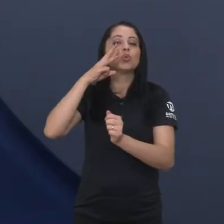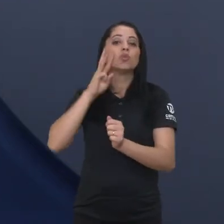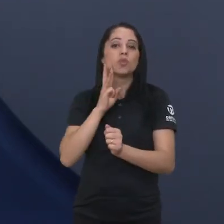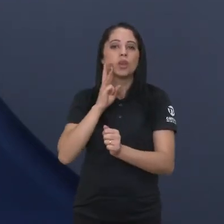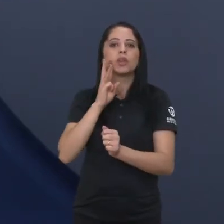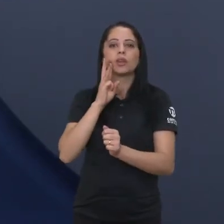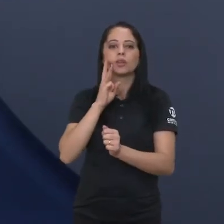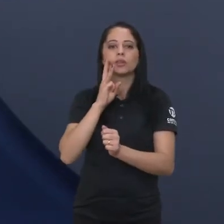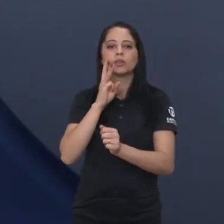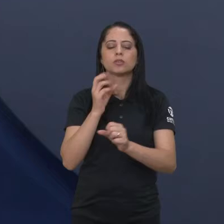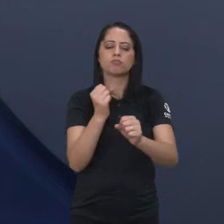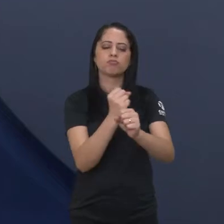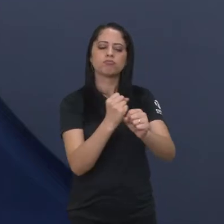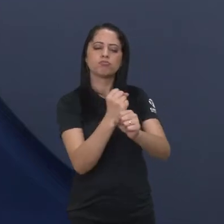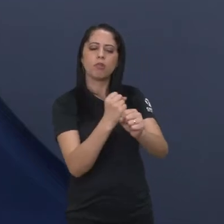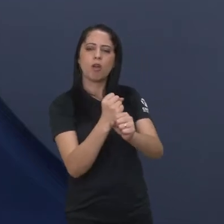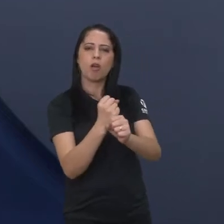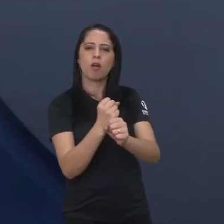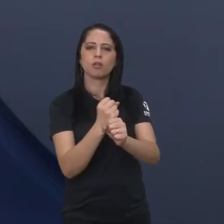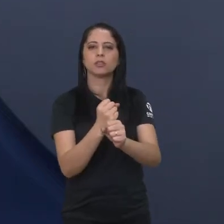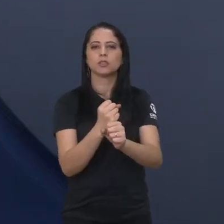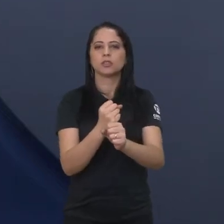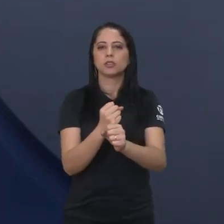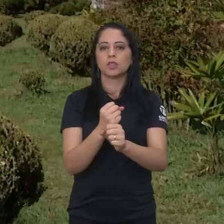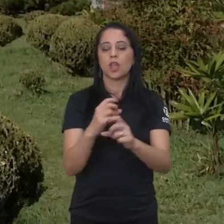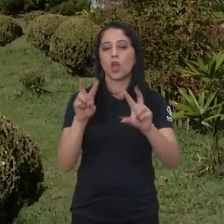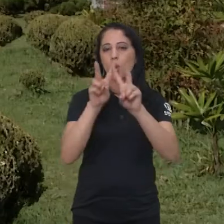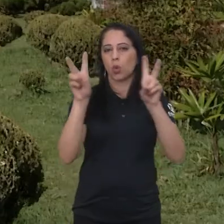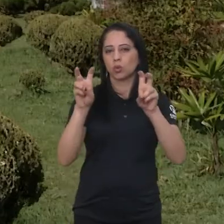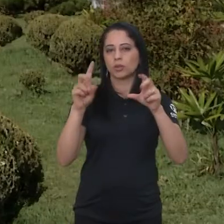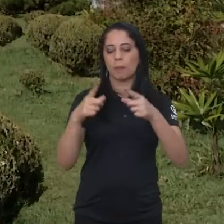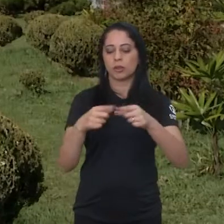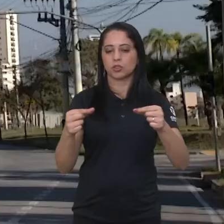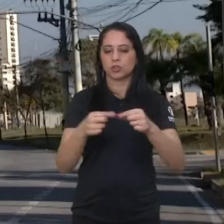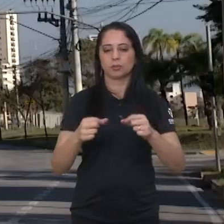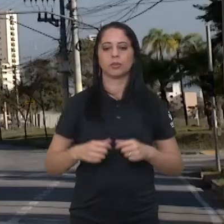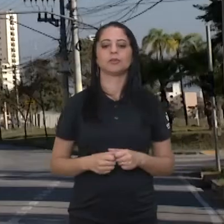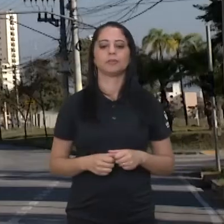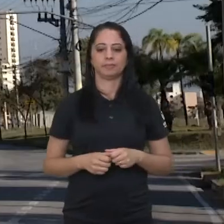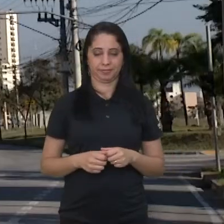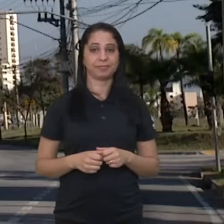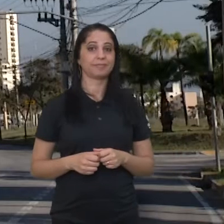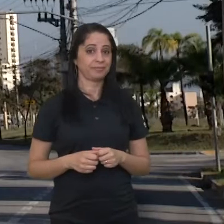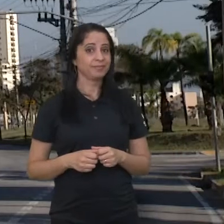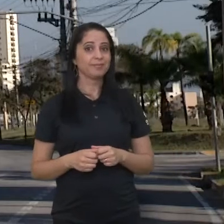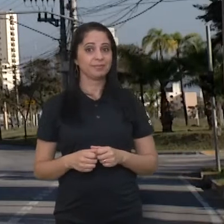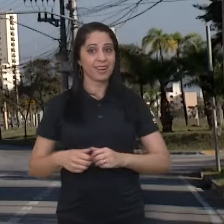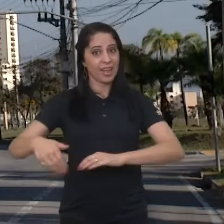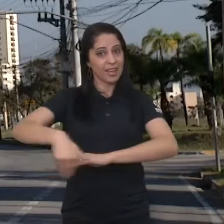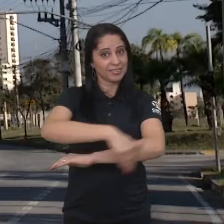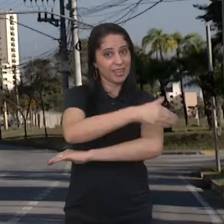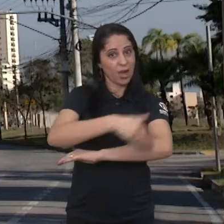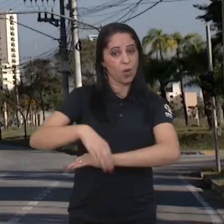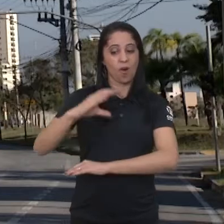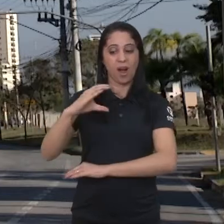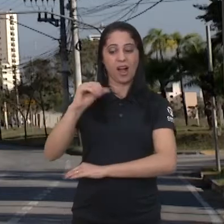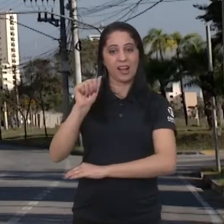que remetem à comunidade japonesa aqui na cidade. É inevitável. Quem passa pela Avenida Cassiano Ricardo, no